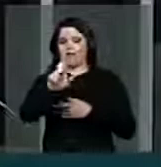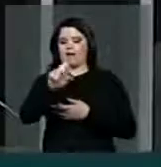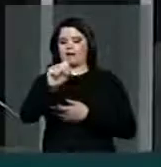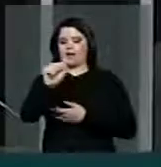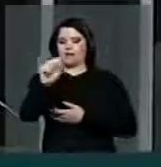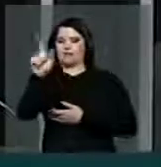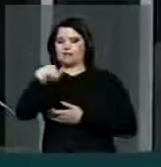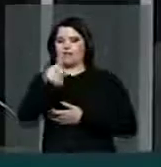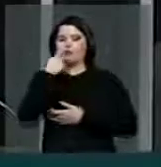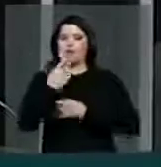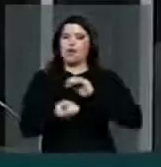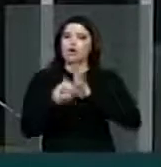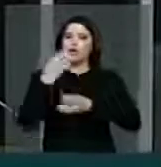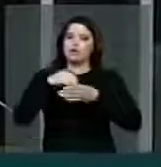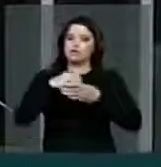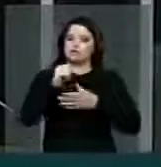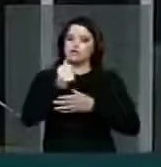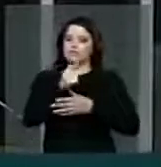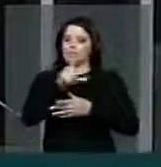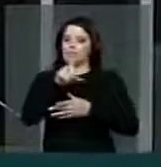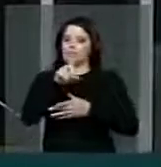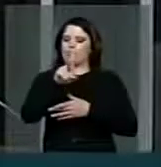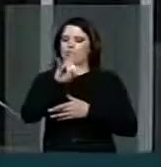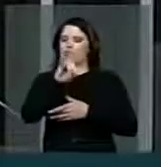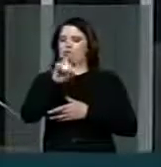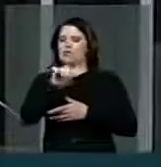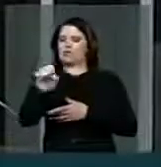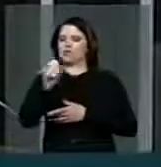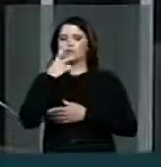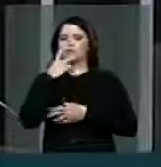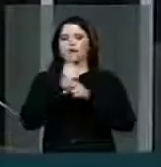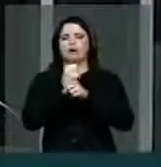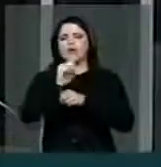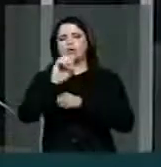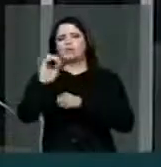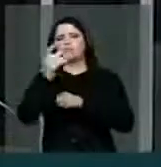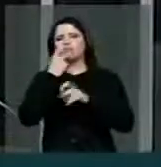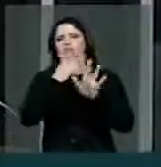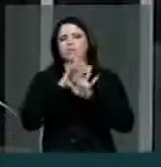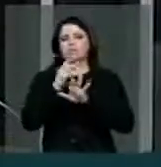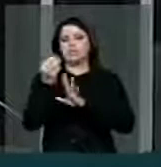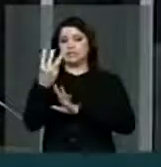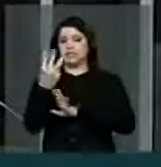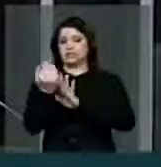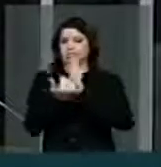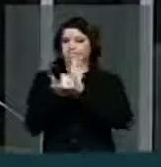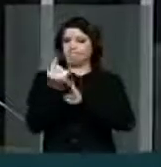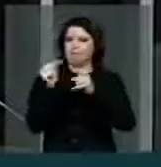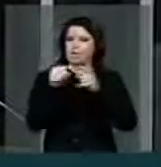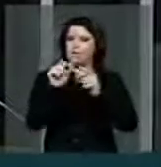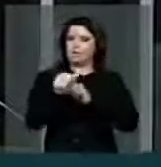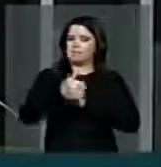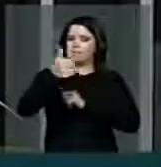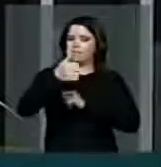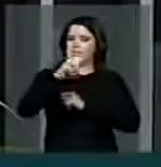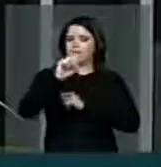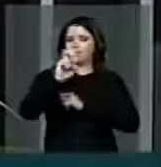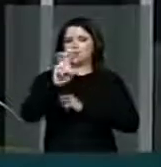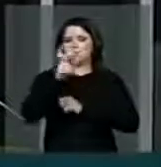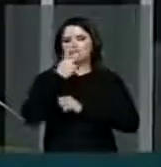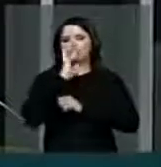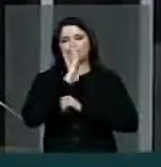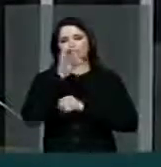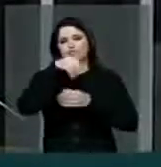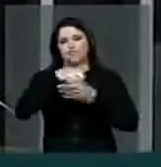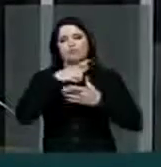S.A., instalou-se em São Luís no início da década de 80, com 3 grandes marcos. Primeiro, 85,